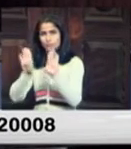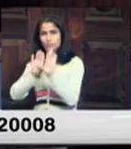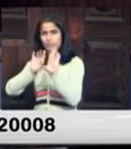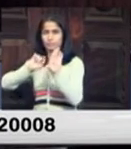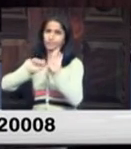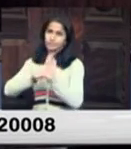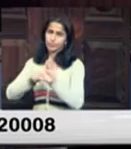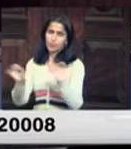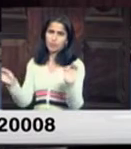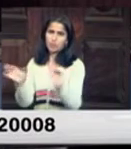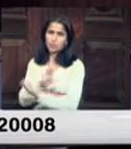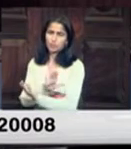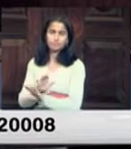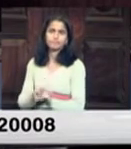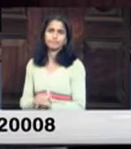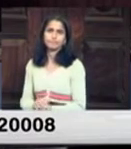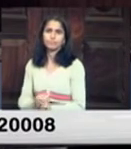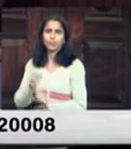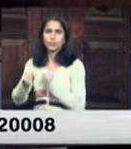próximo ano letivo.